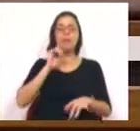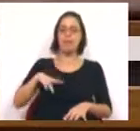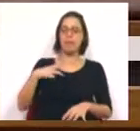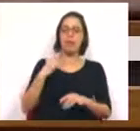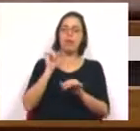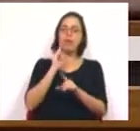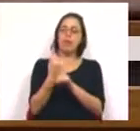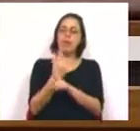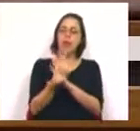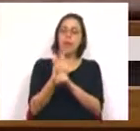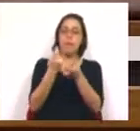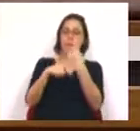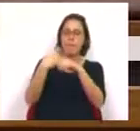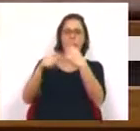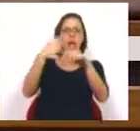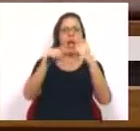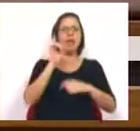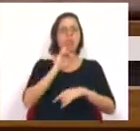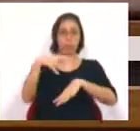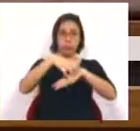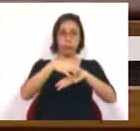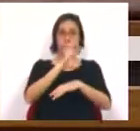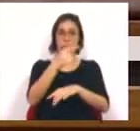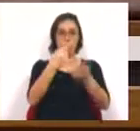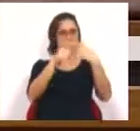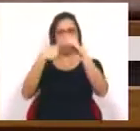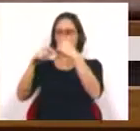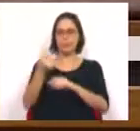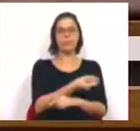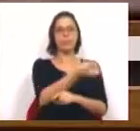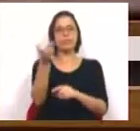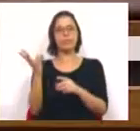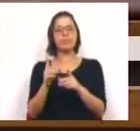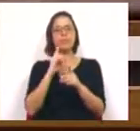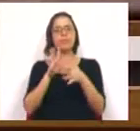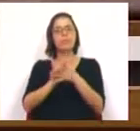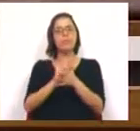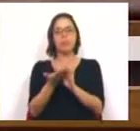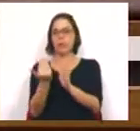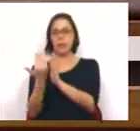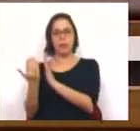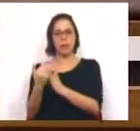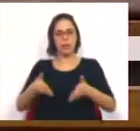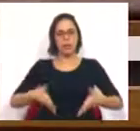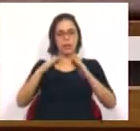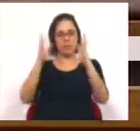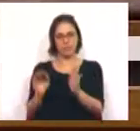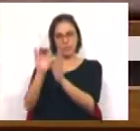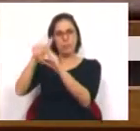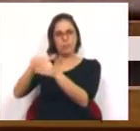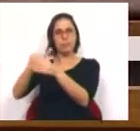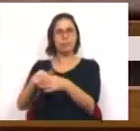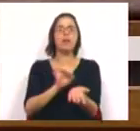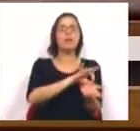dos TTT com a venda de vários importantes edifícios, centenas de receptáculos postais retirados da via pública, despedimento